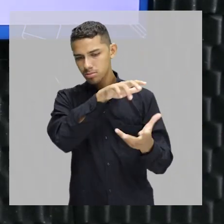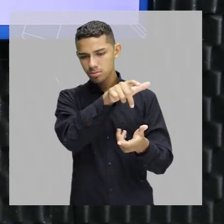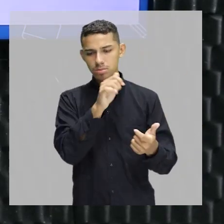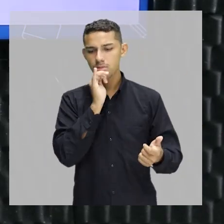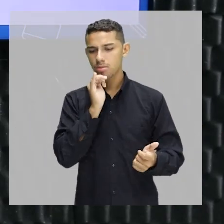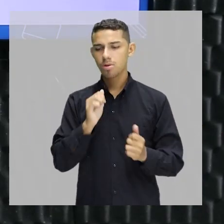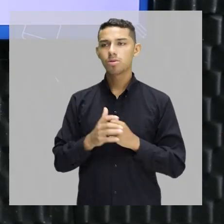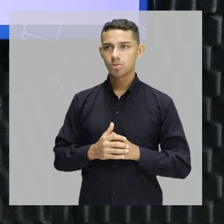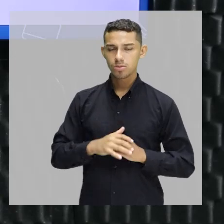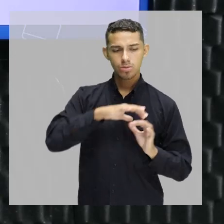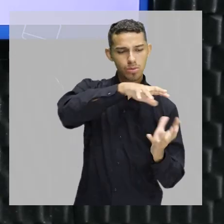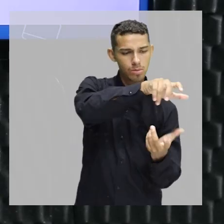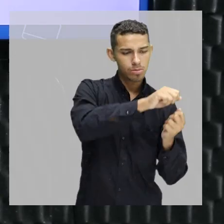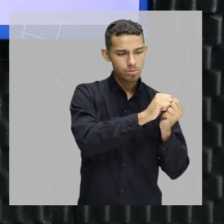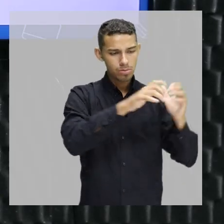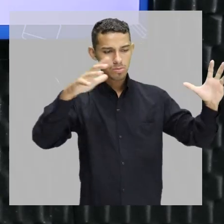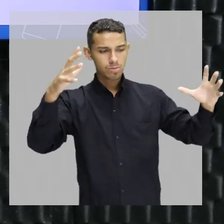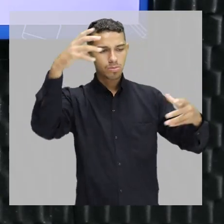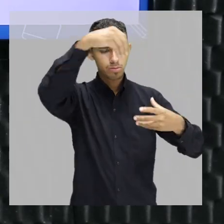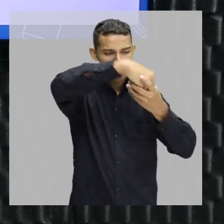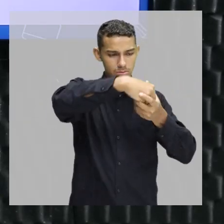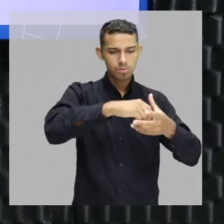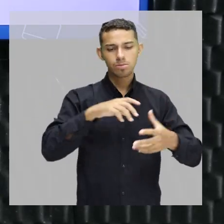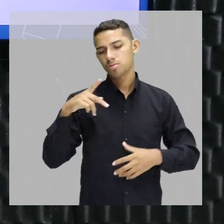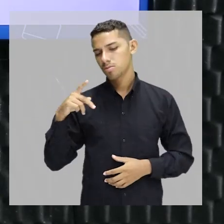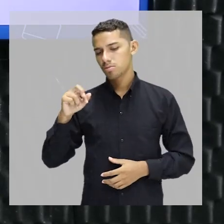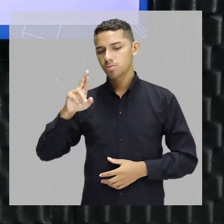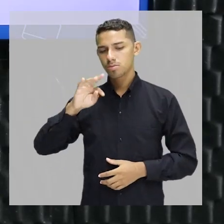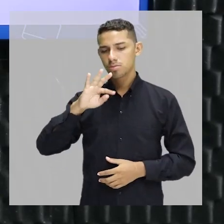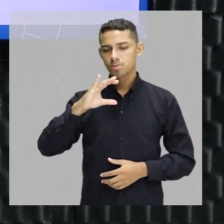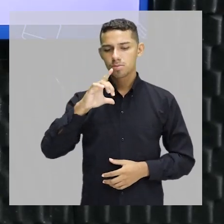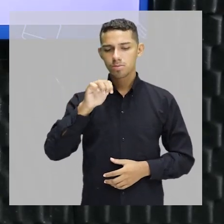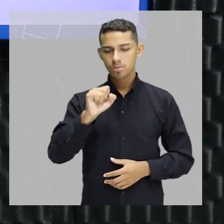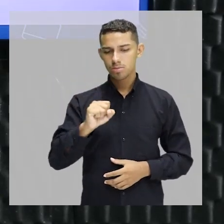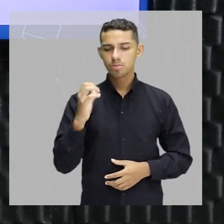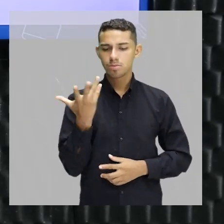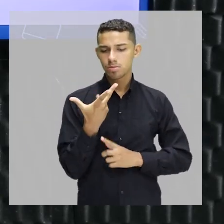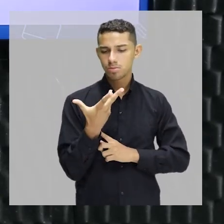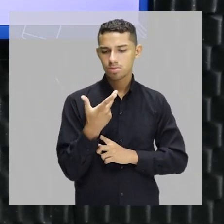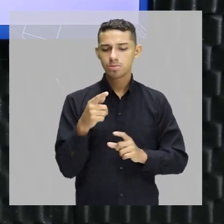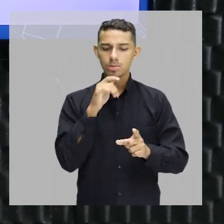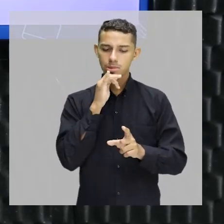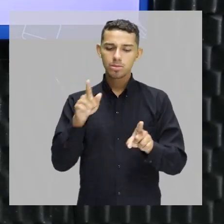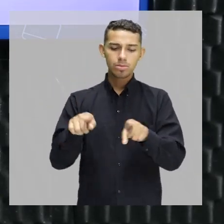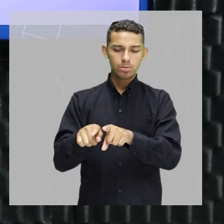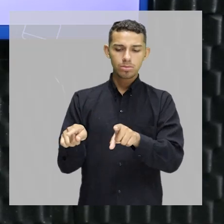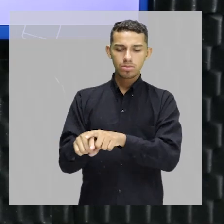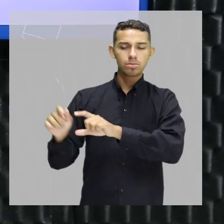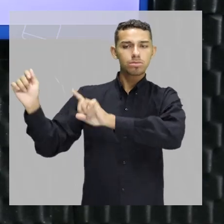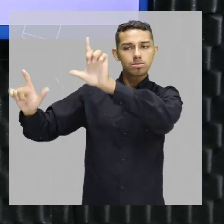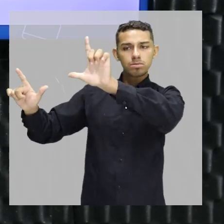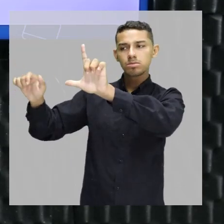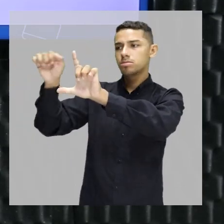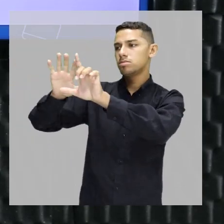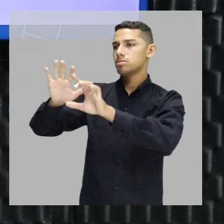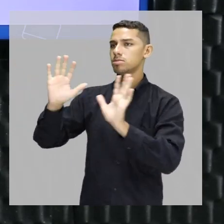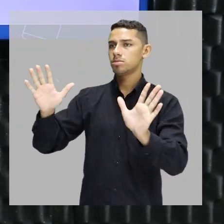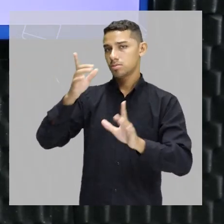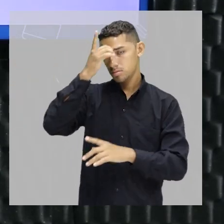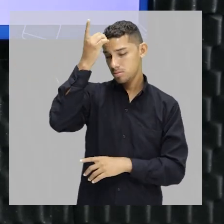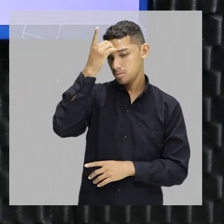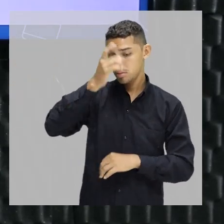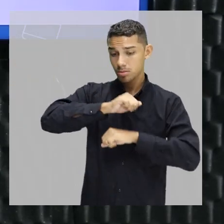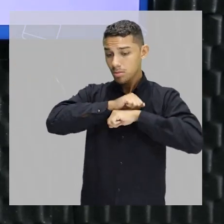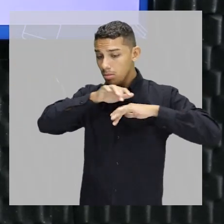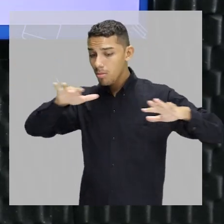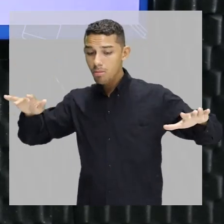uma implosão do planeta Terra dentro do acelerador de partículas, certo? Tiveram canais aí, pessoas que difundiram também a ideia de